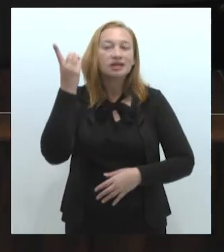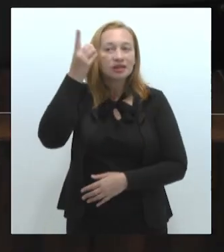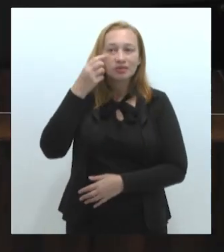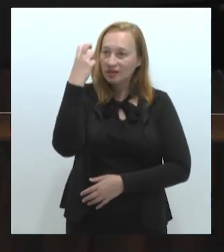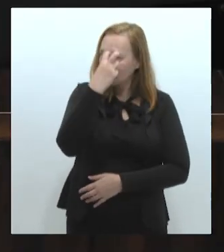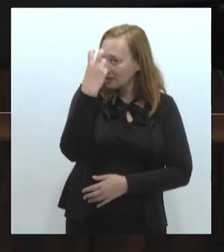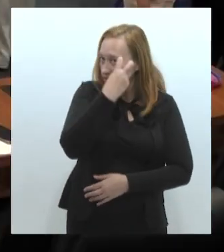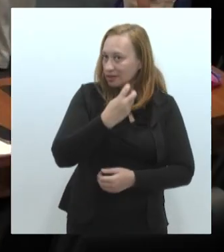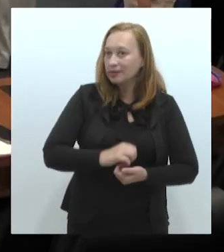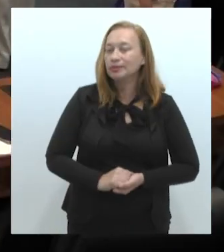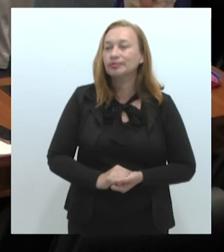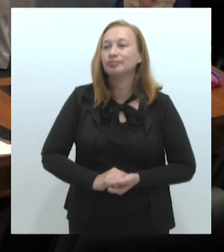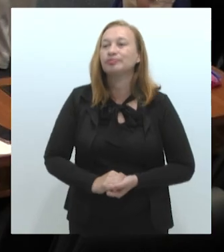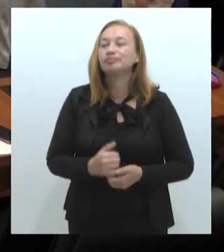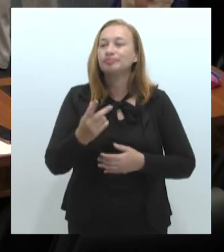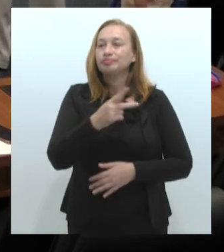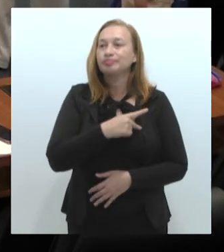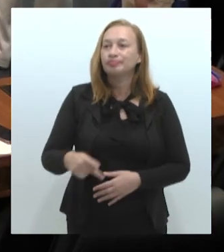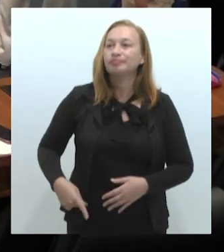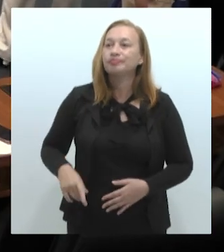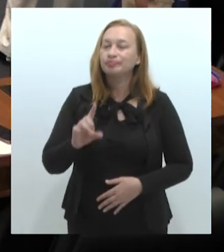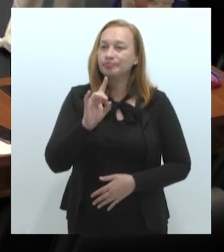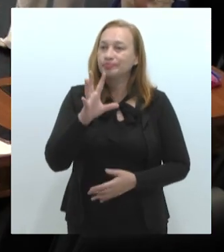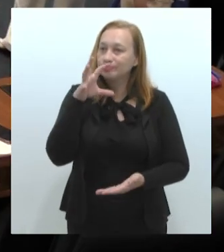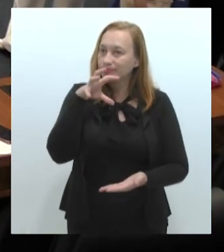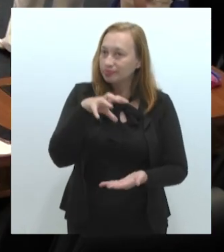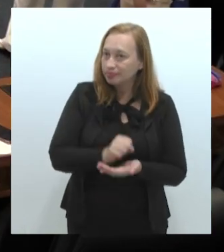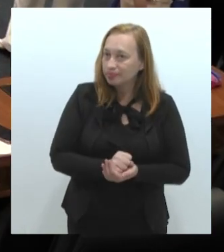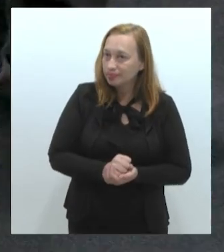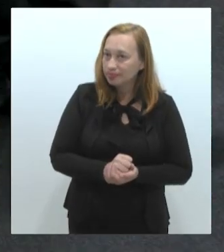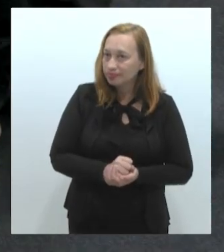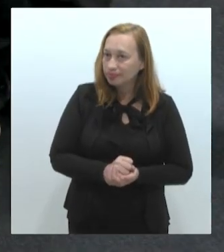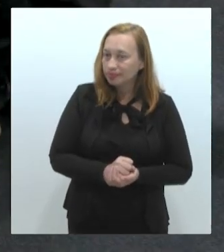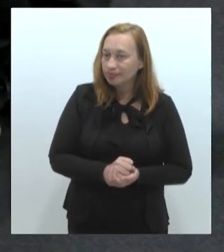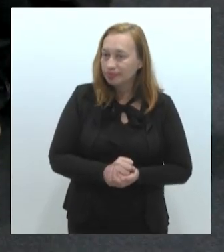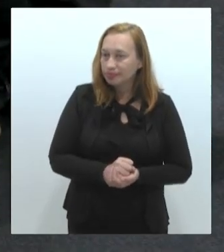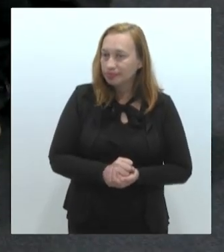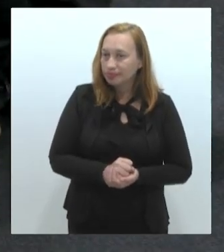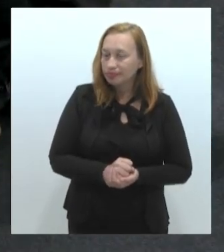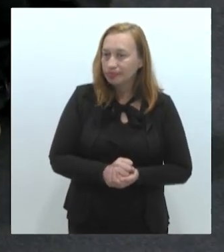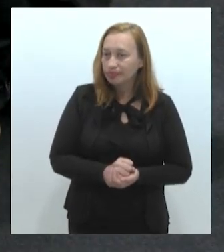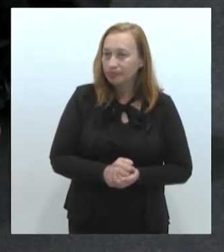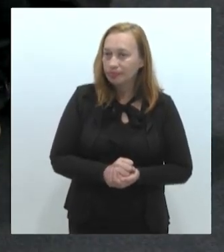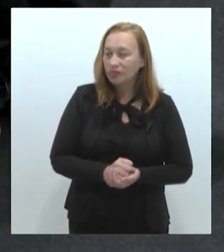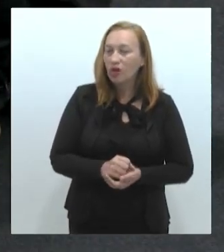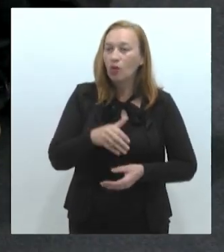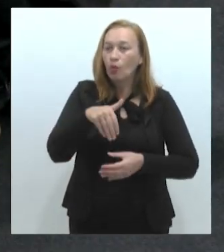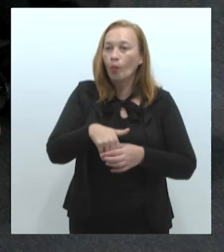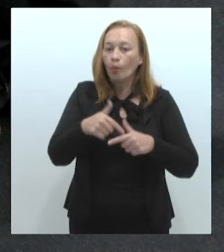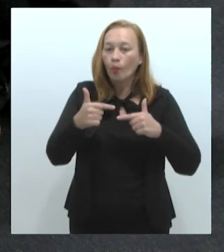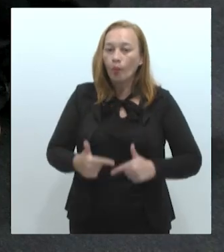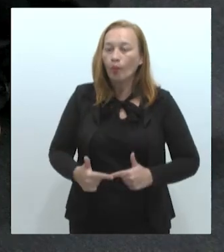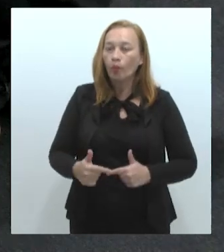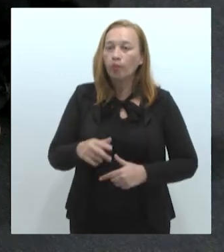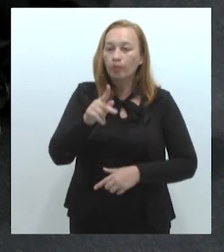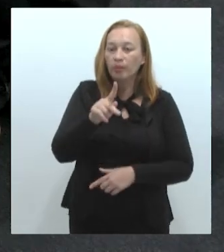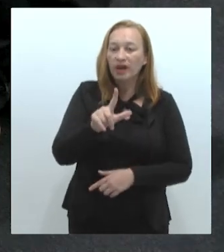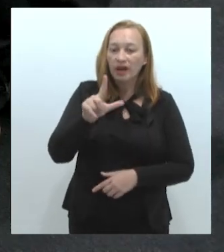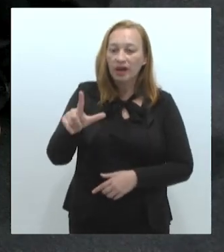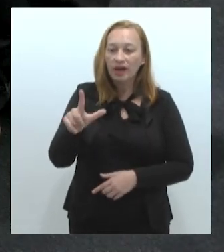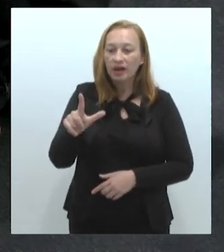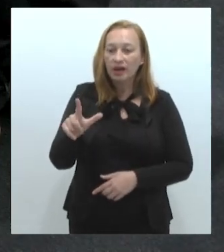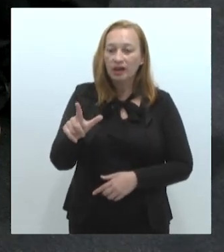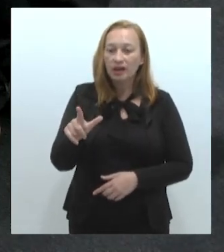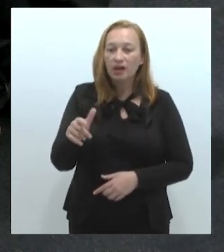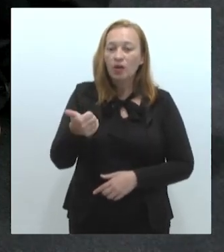Verônica Lima. Presidente, é só para registrar a abstenção da bancada do PT, do PL, o